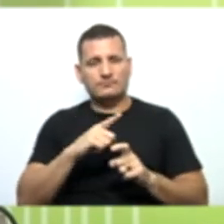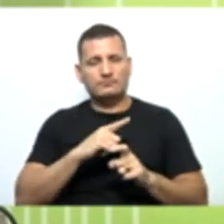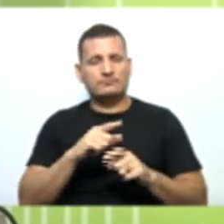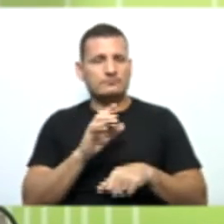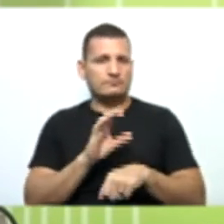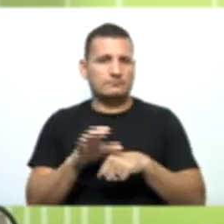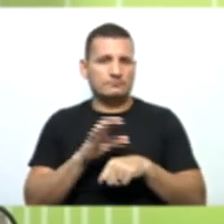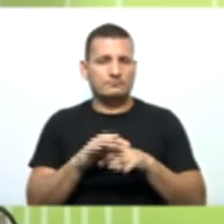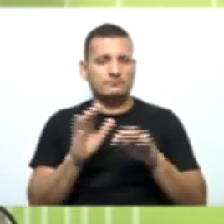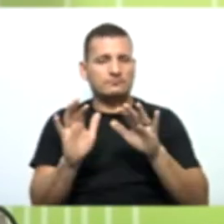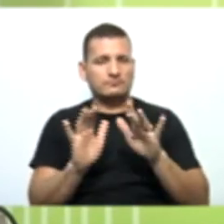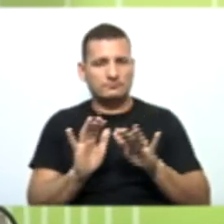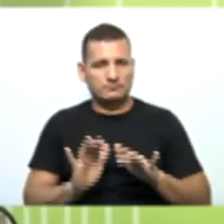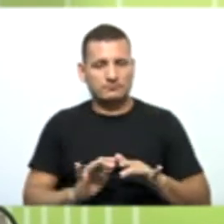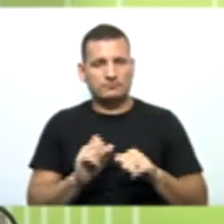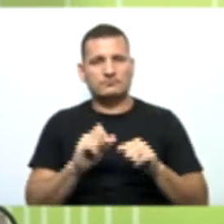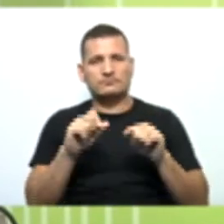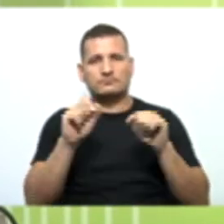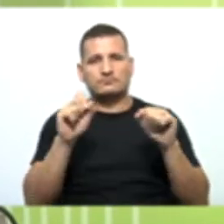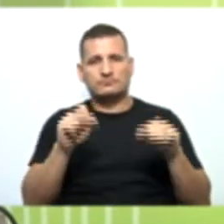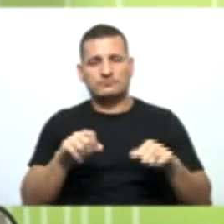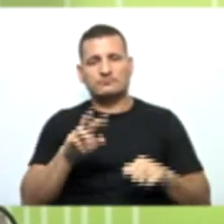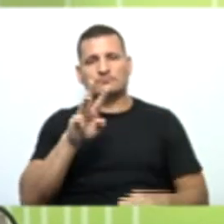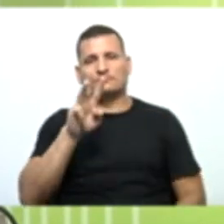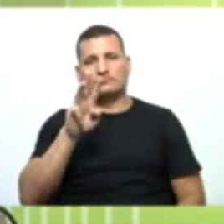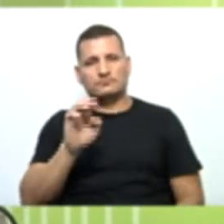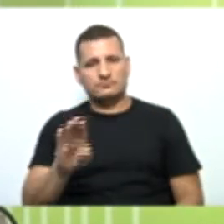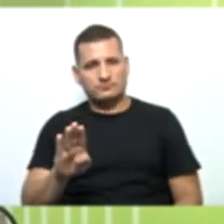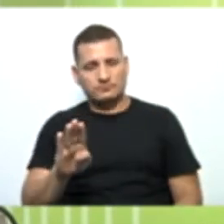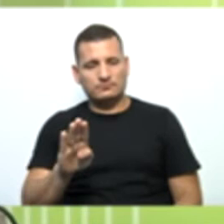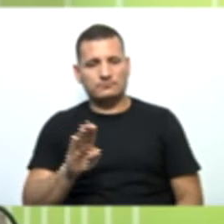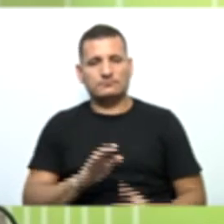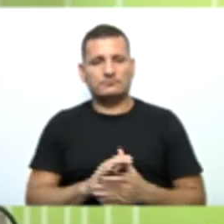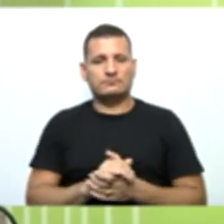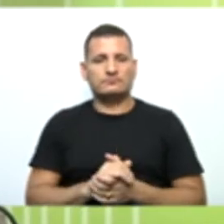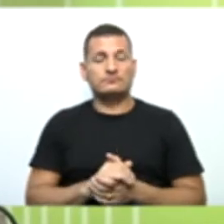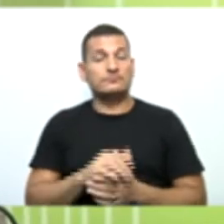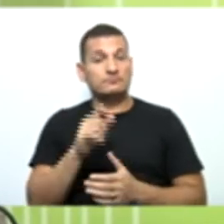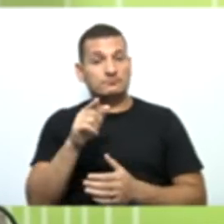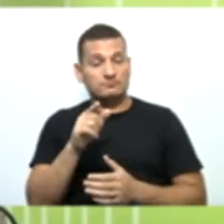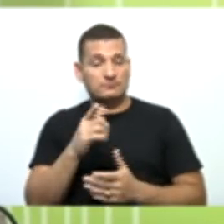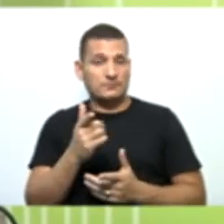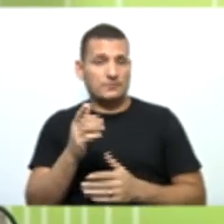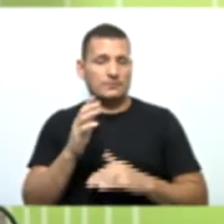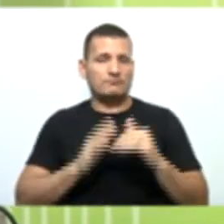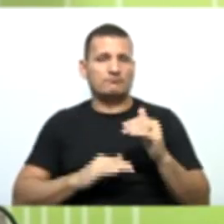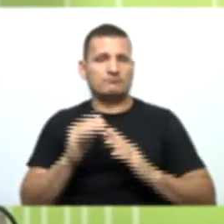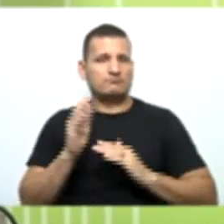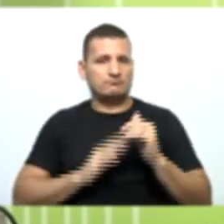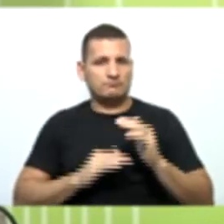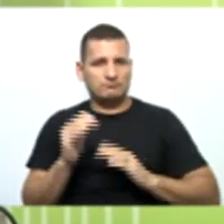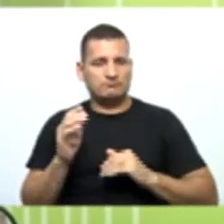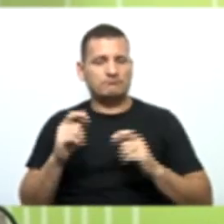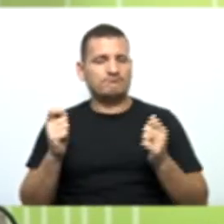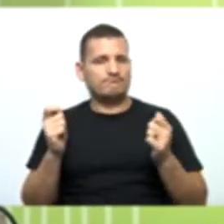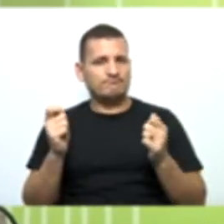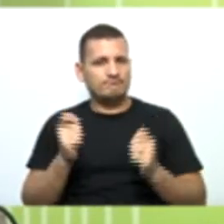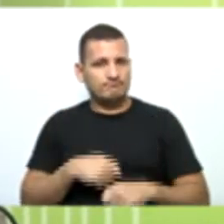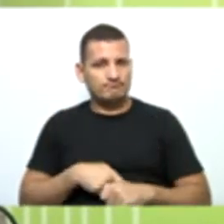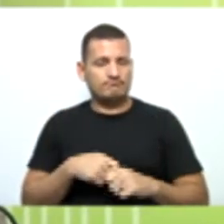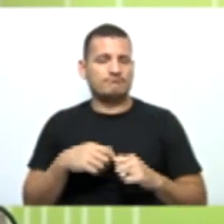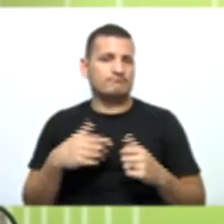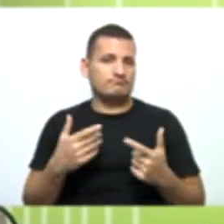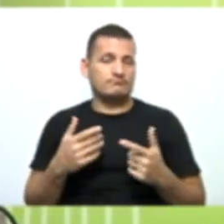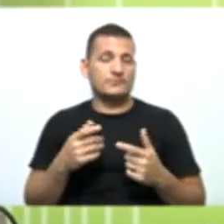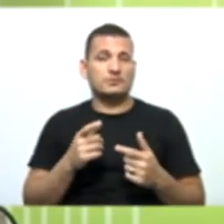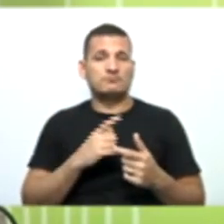desenvolvimento para web, né, de informática para web, você vai ser um profissional capacitado. E aí chega uma